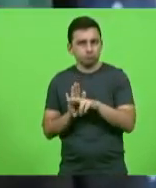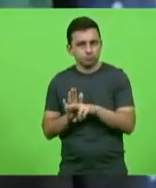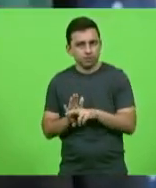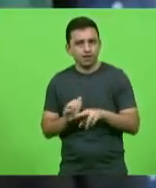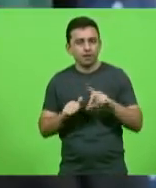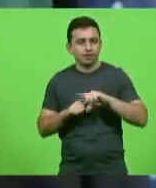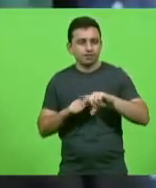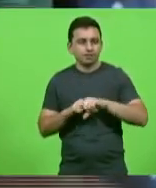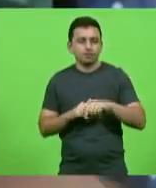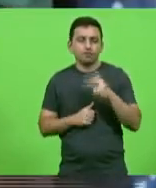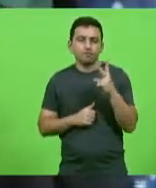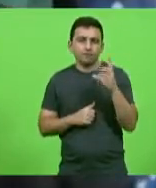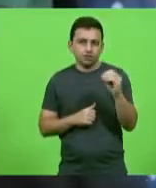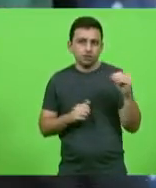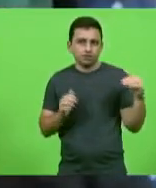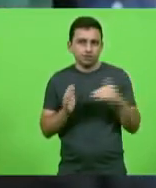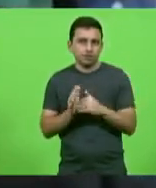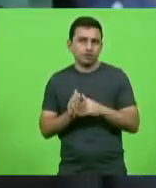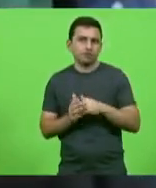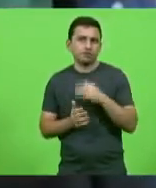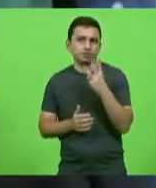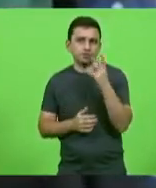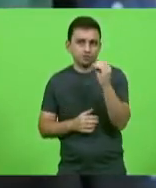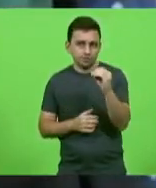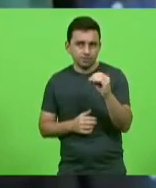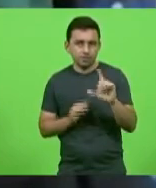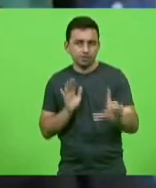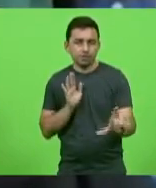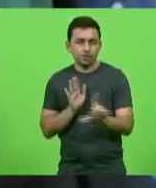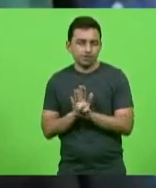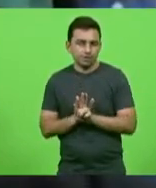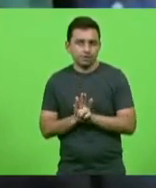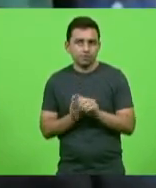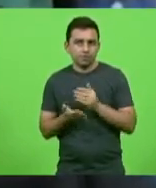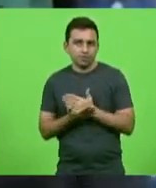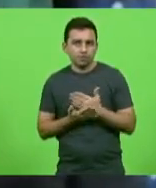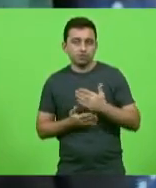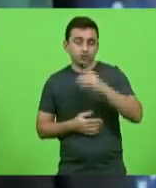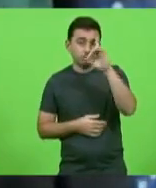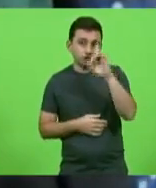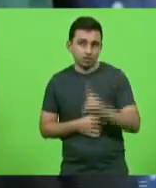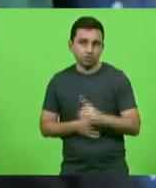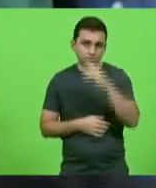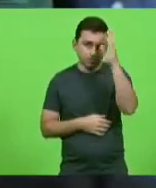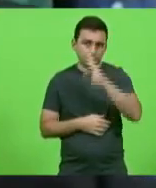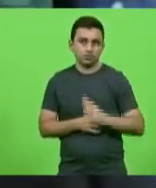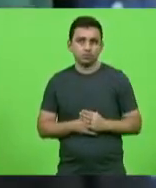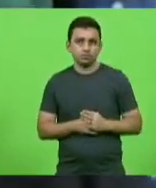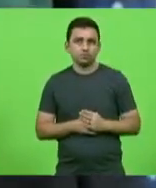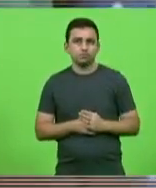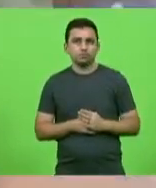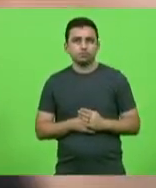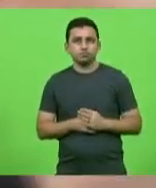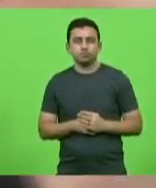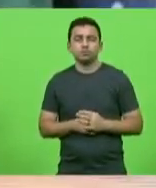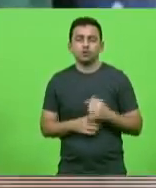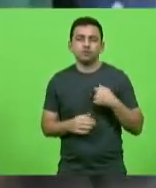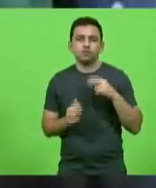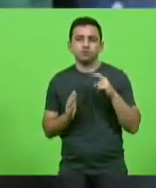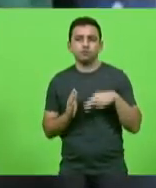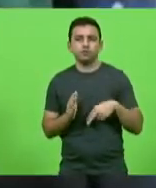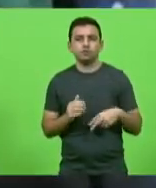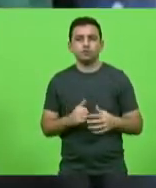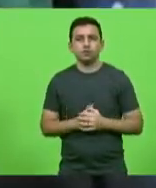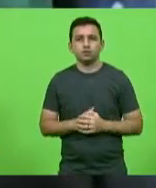os artigos 20 a 30 da Lei de introdução às normas do direito brasileiro que assim condição vou